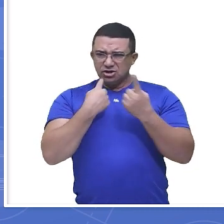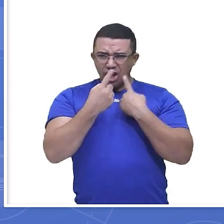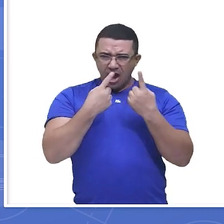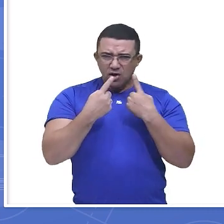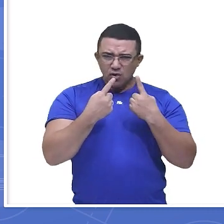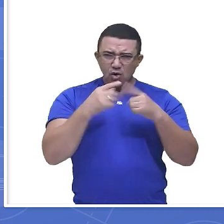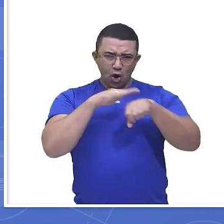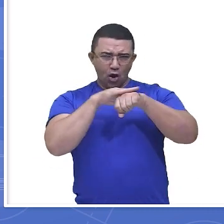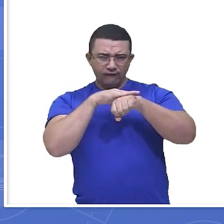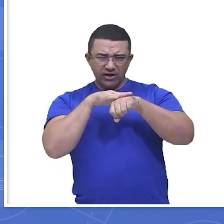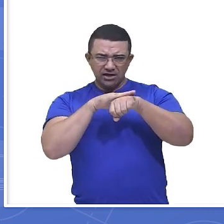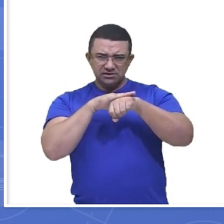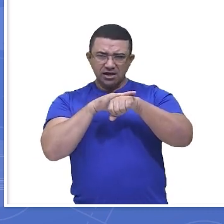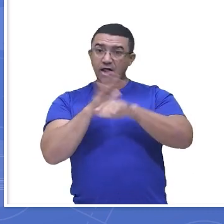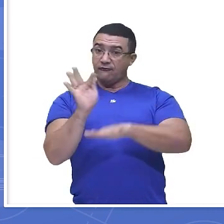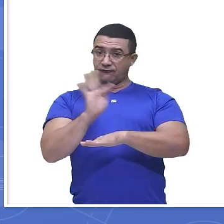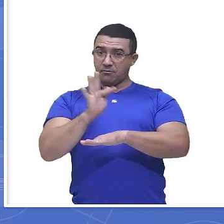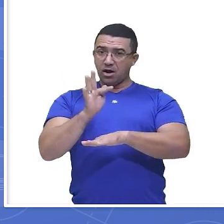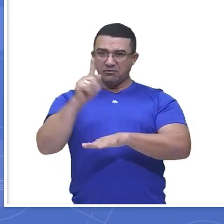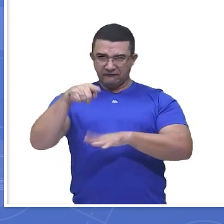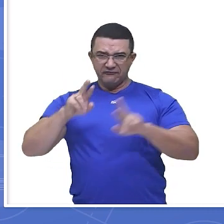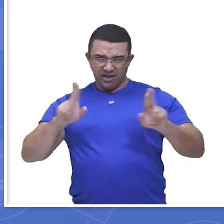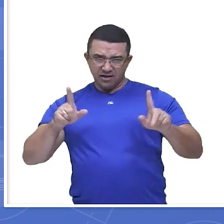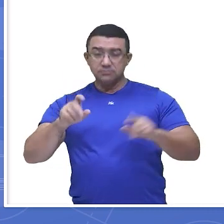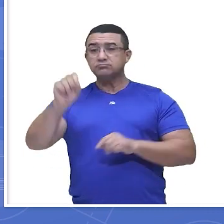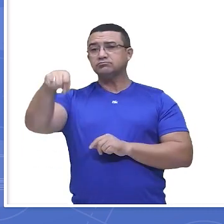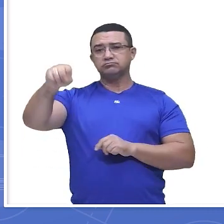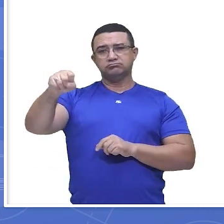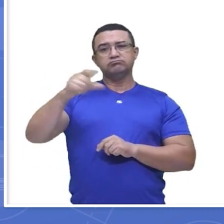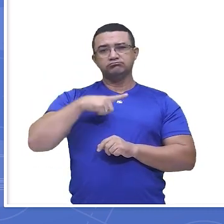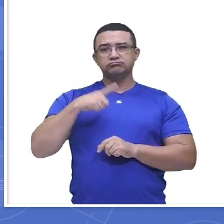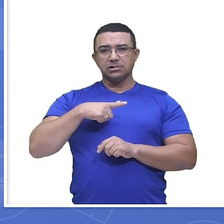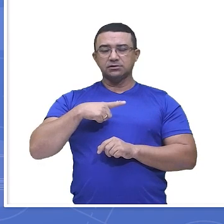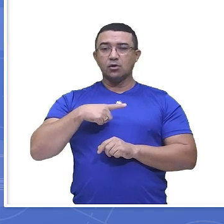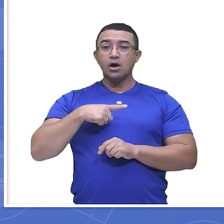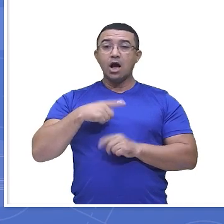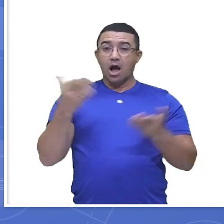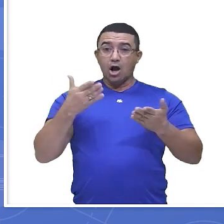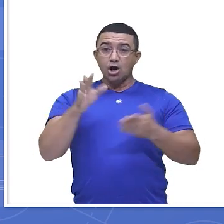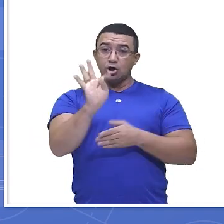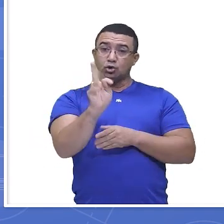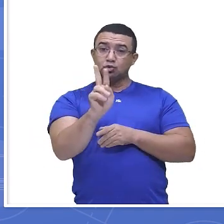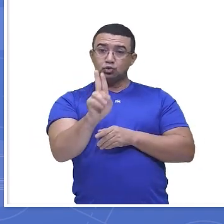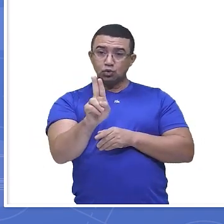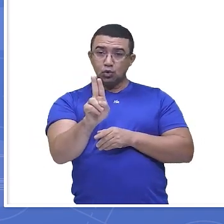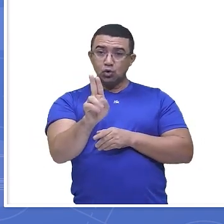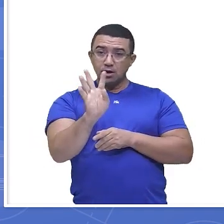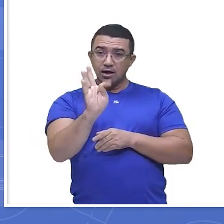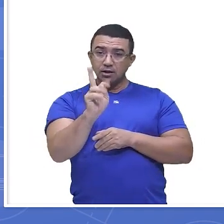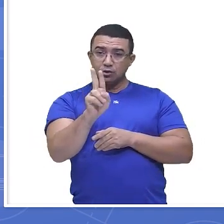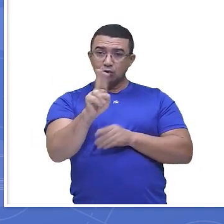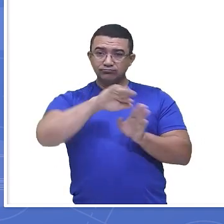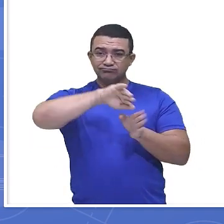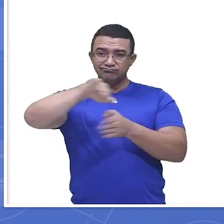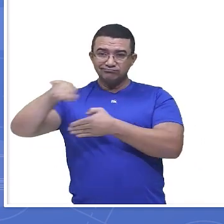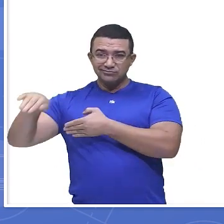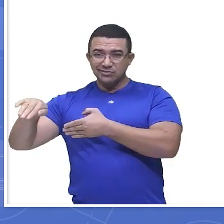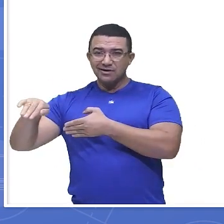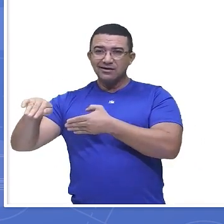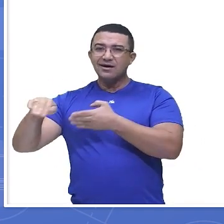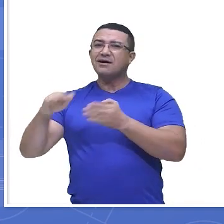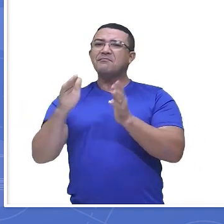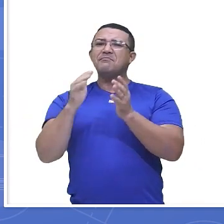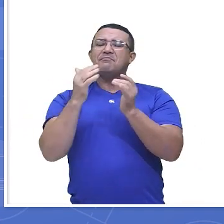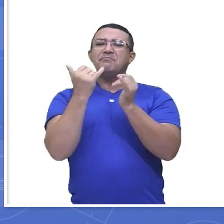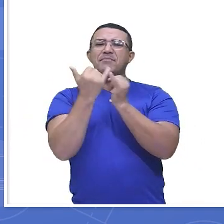vamos mudar o pronome pessoal. Nós vamos deixar o tu de lado, porque o tu ele dá uma certa familiaridade, e